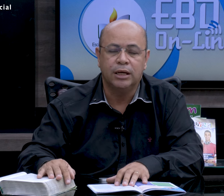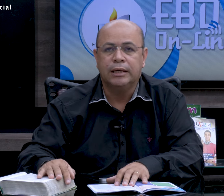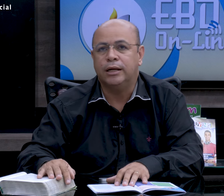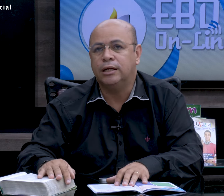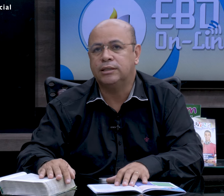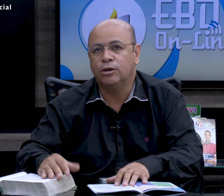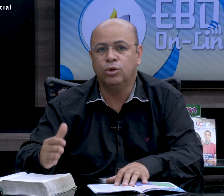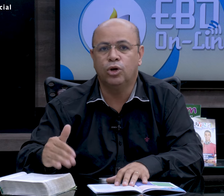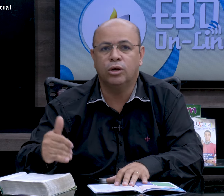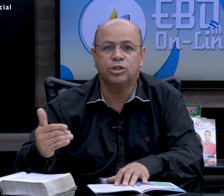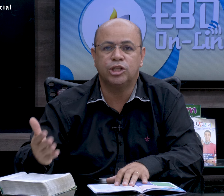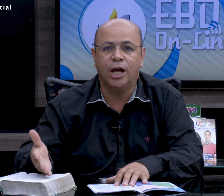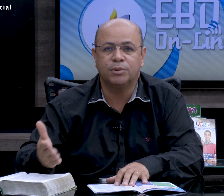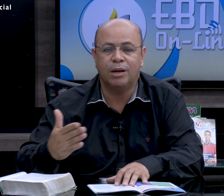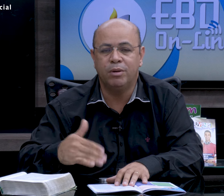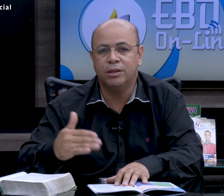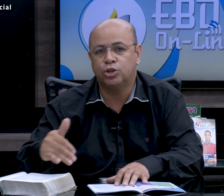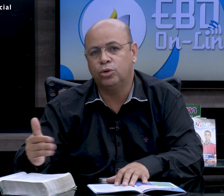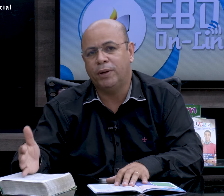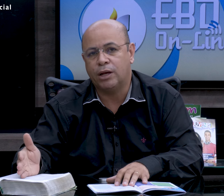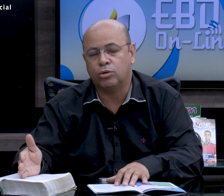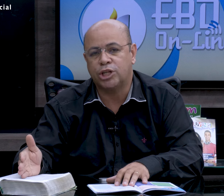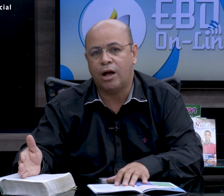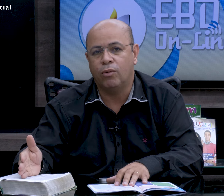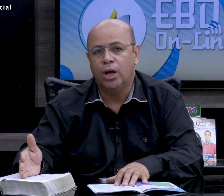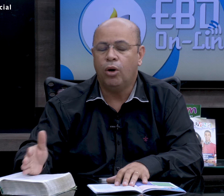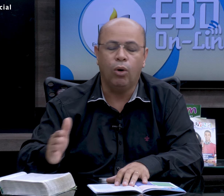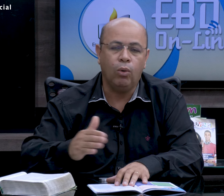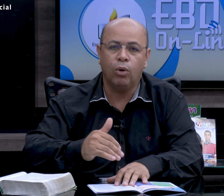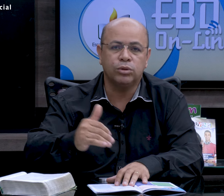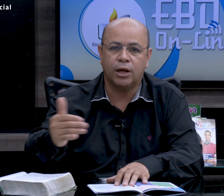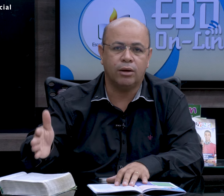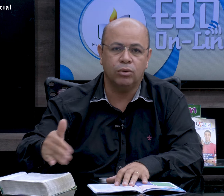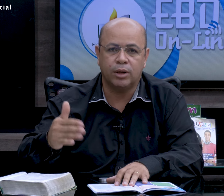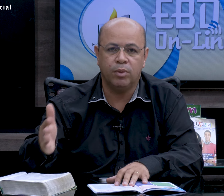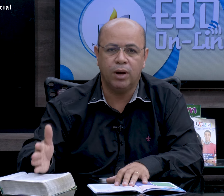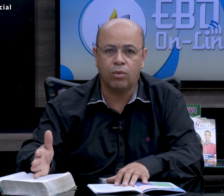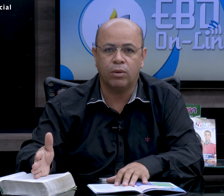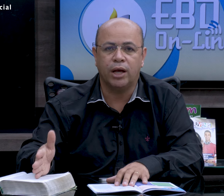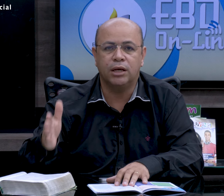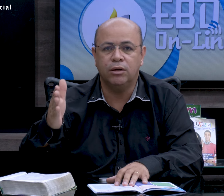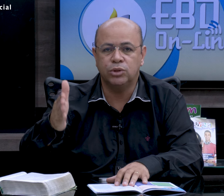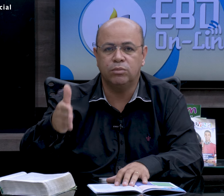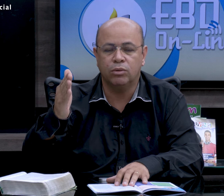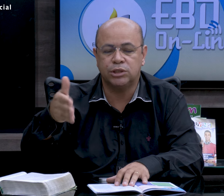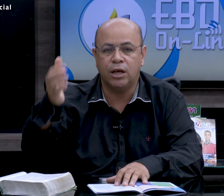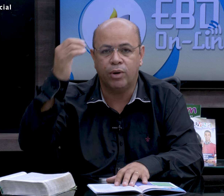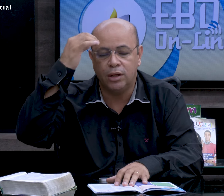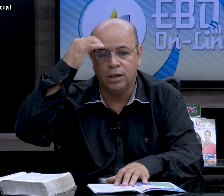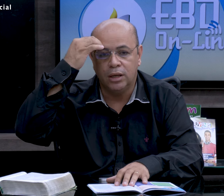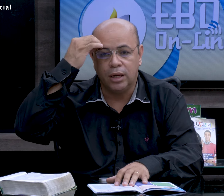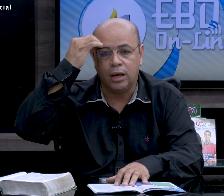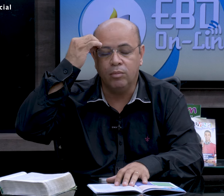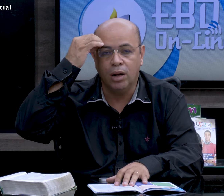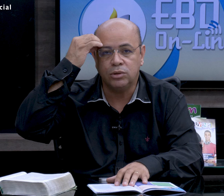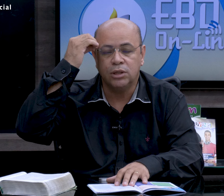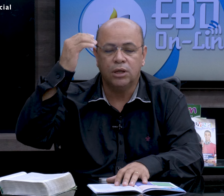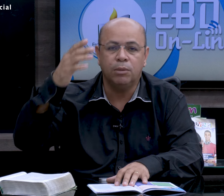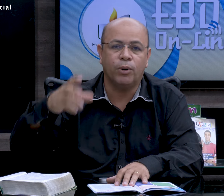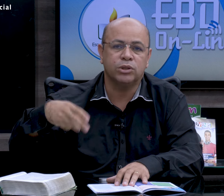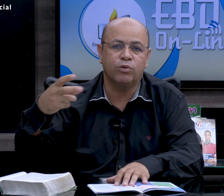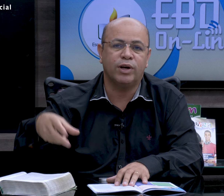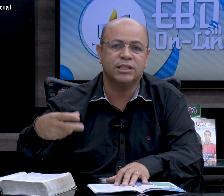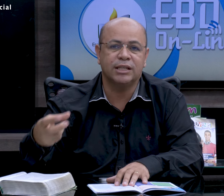Shed eh segundo donal estampos da Bíblia de estudo pentecostal ou outra outra Bíblia qualquer que os irmãos tenham aí em